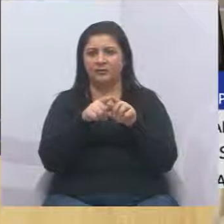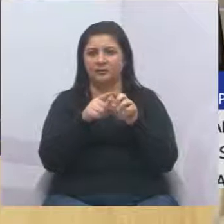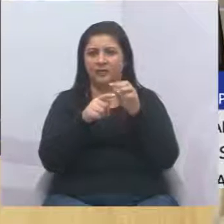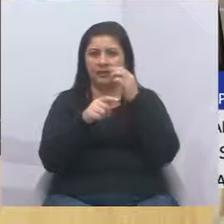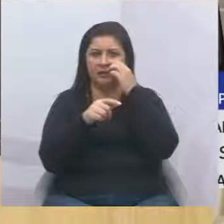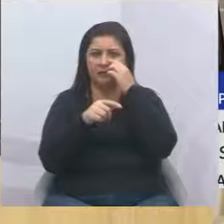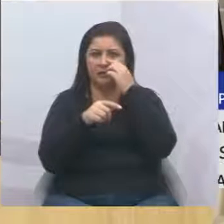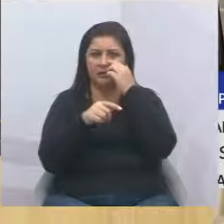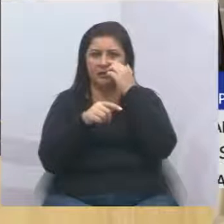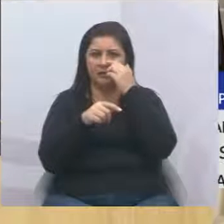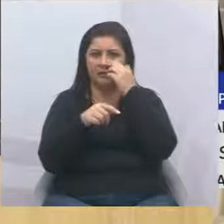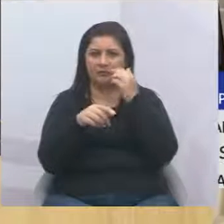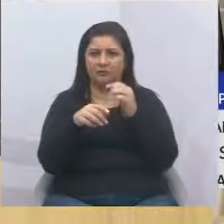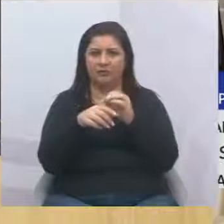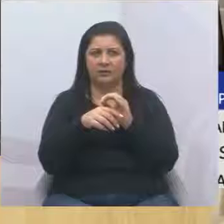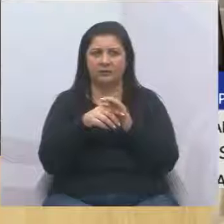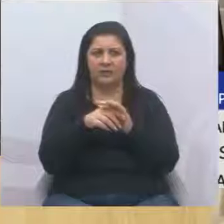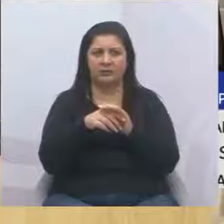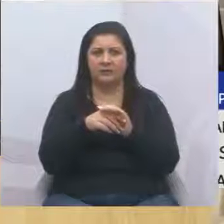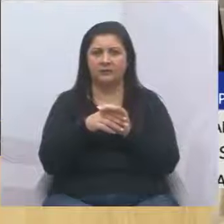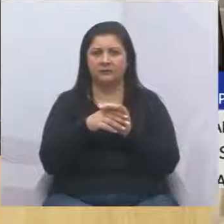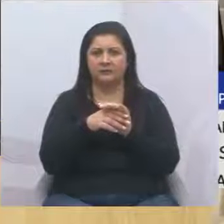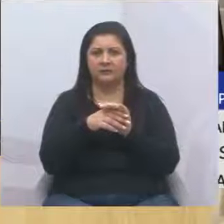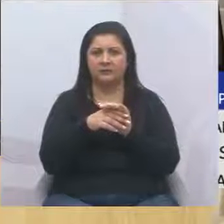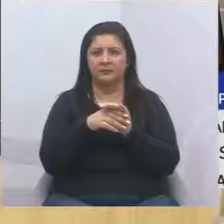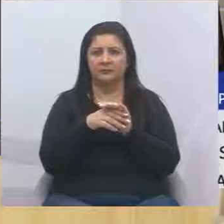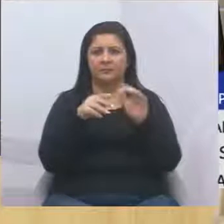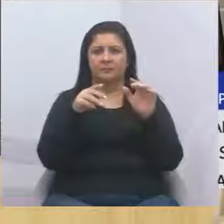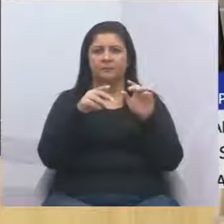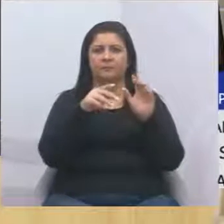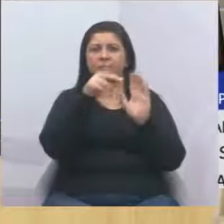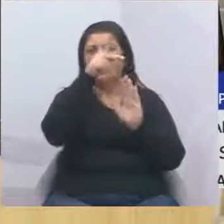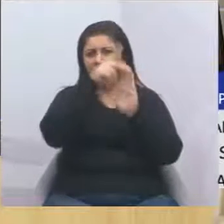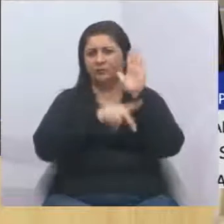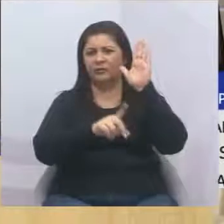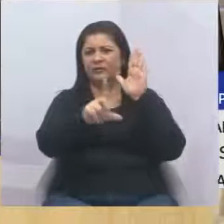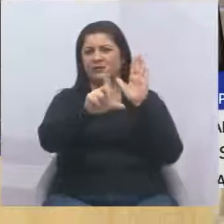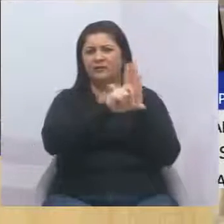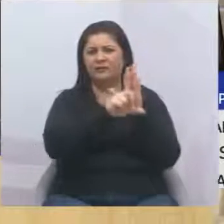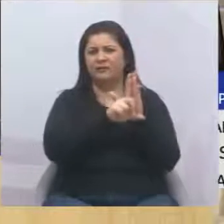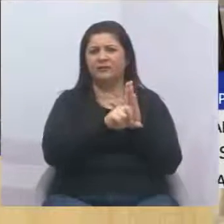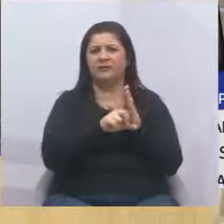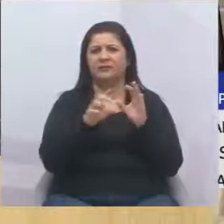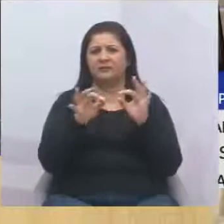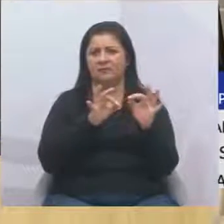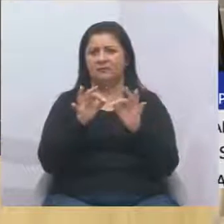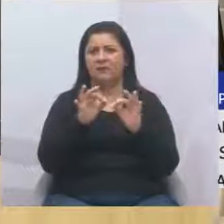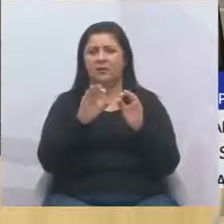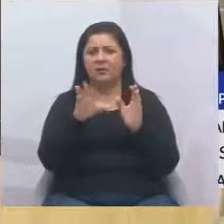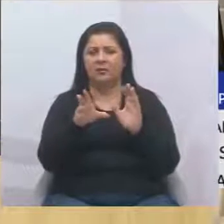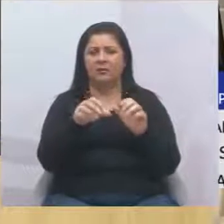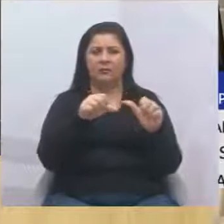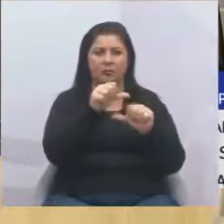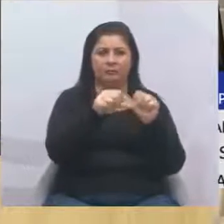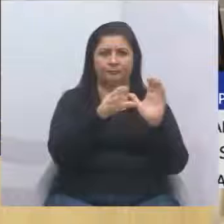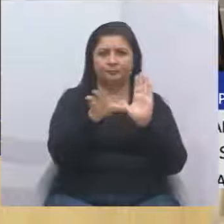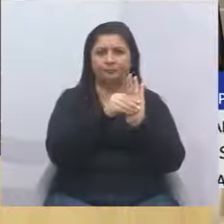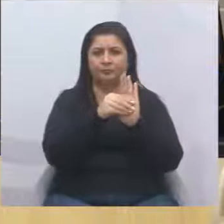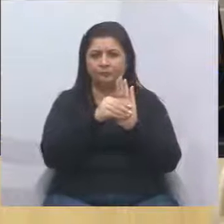PELOML número 001/2021. Projeto de emenda à Lei Orgânica do Município do